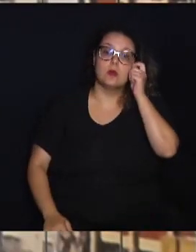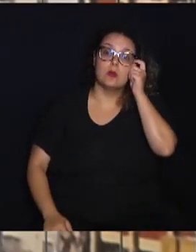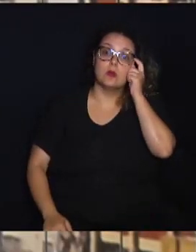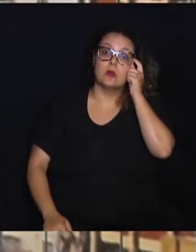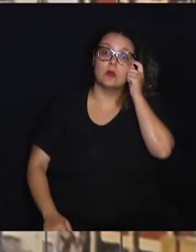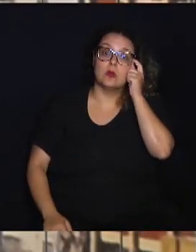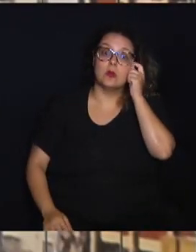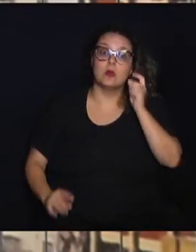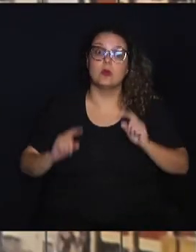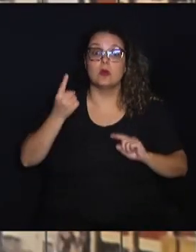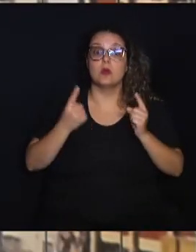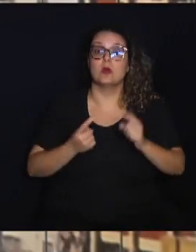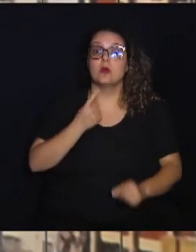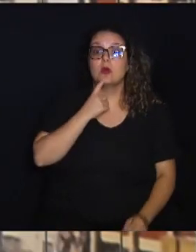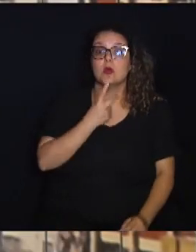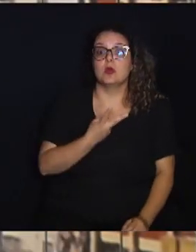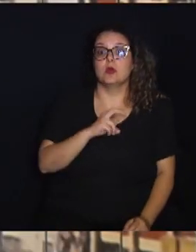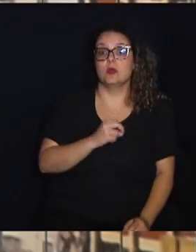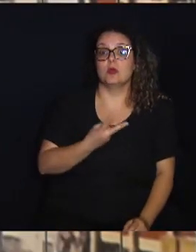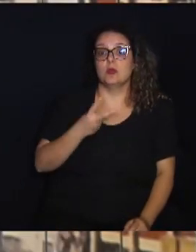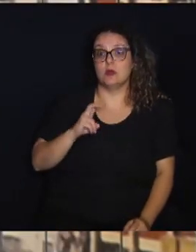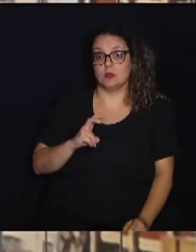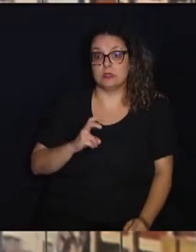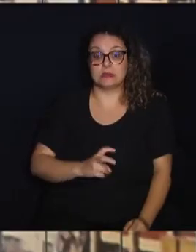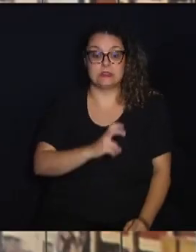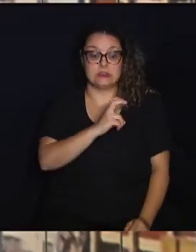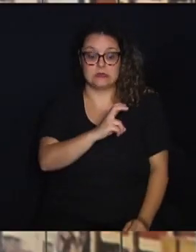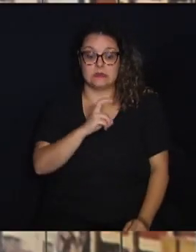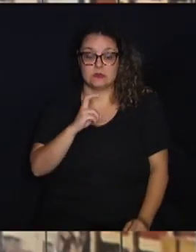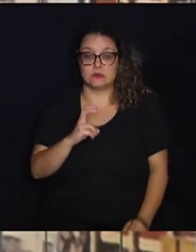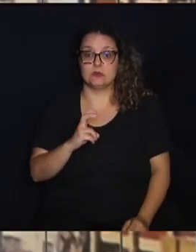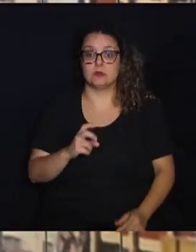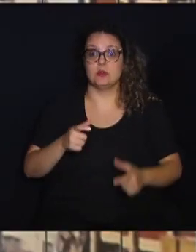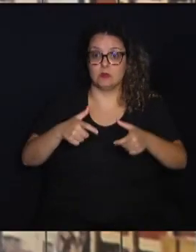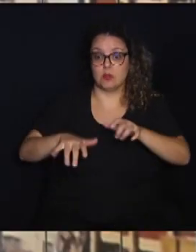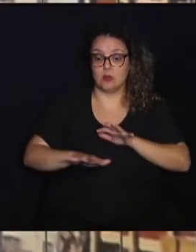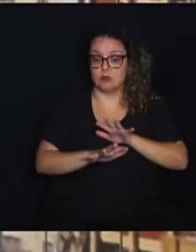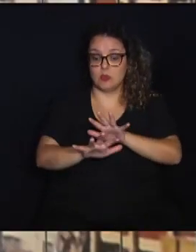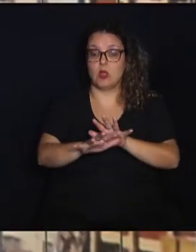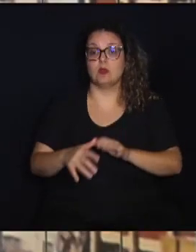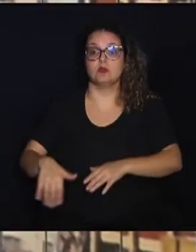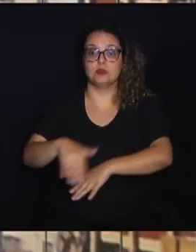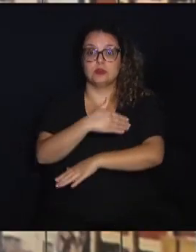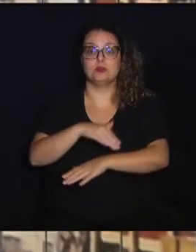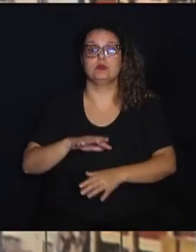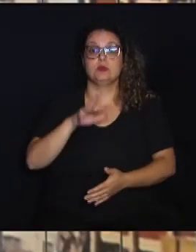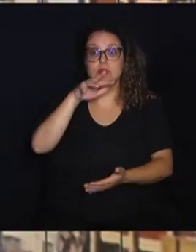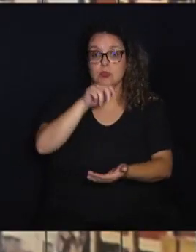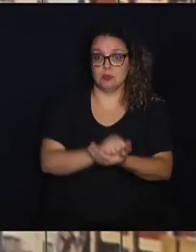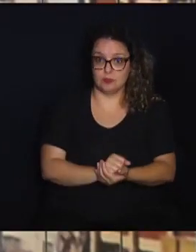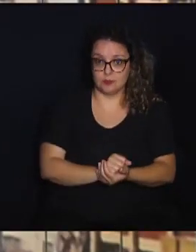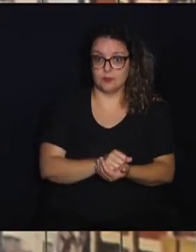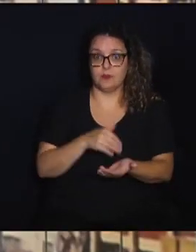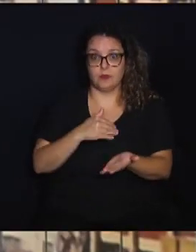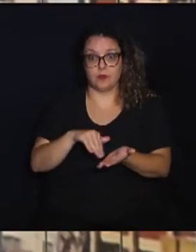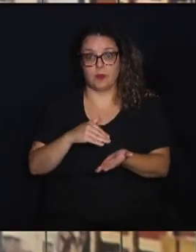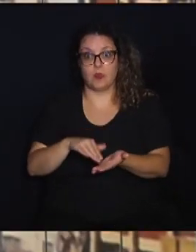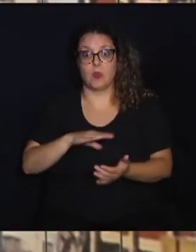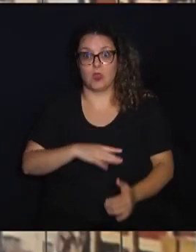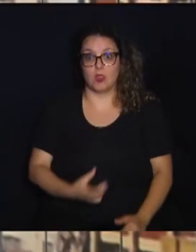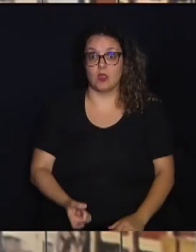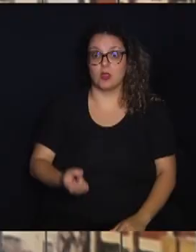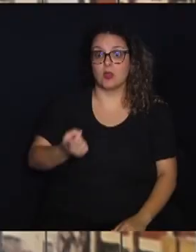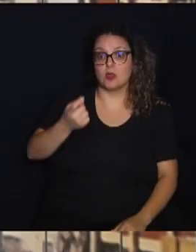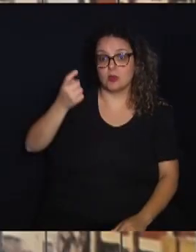Campinas de 2025 terá 55 blocos de rua que se inscreveram na Secretaria Municipal de